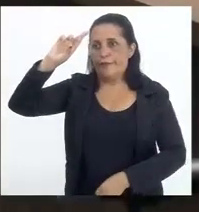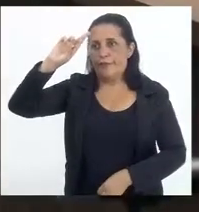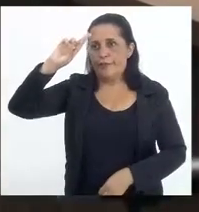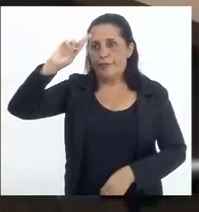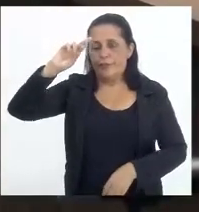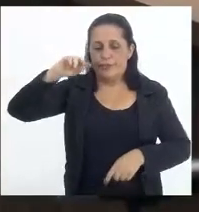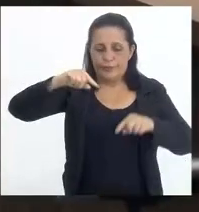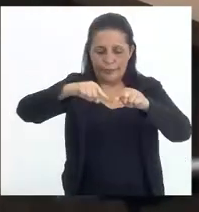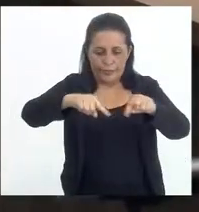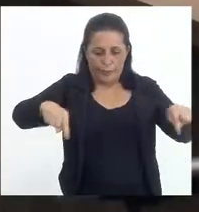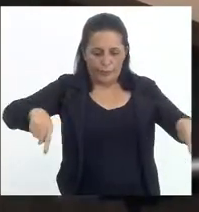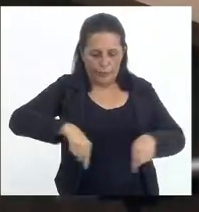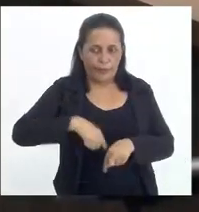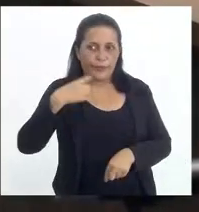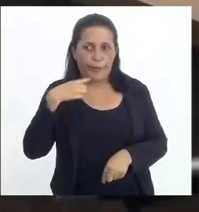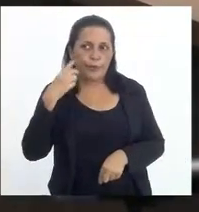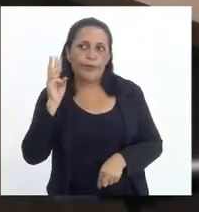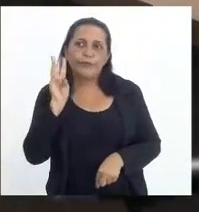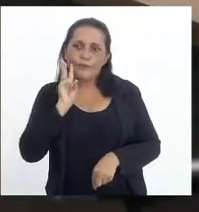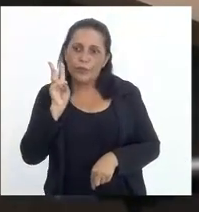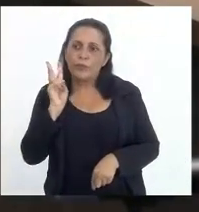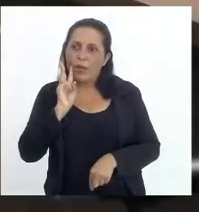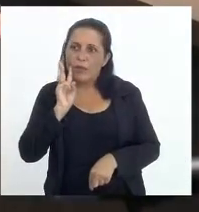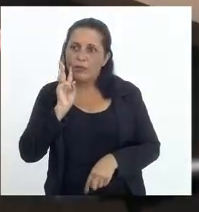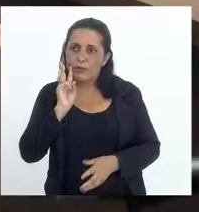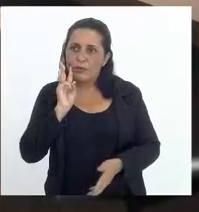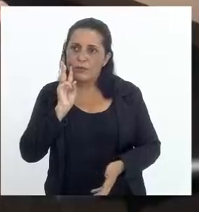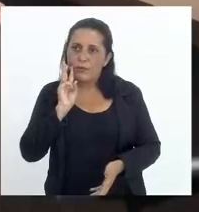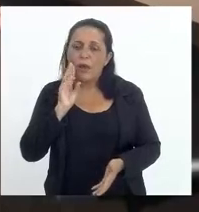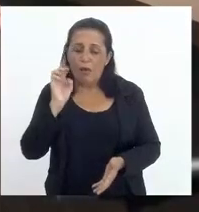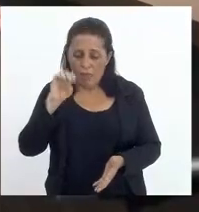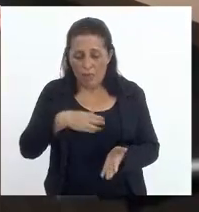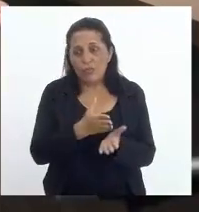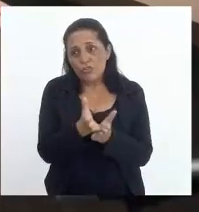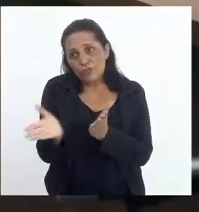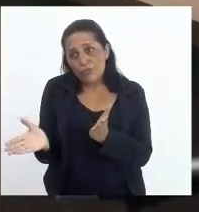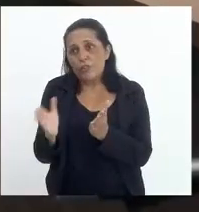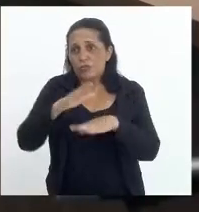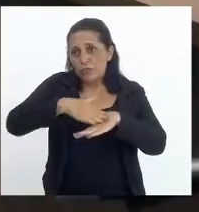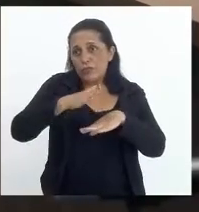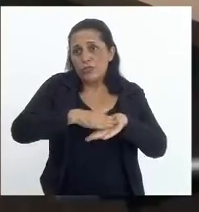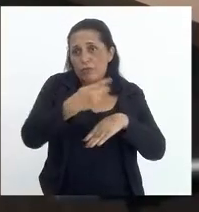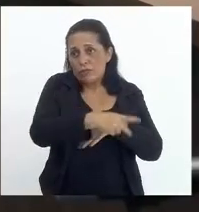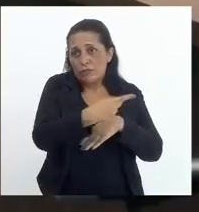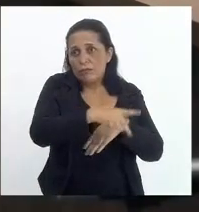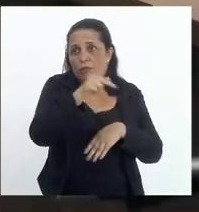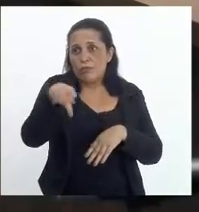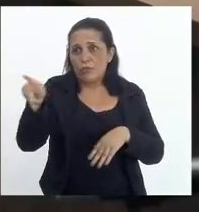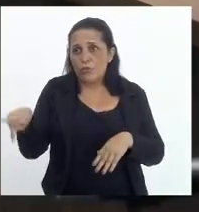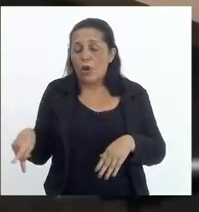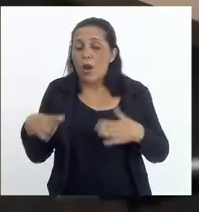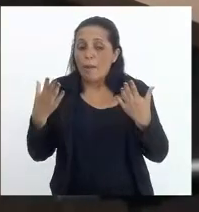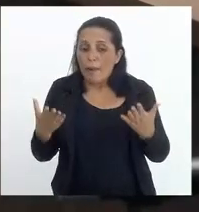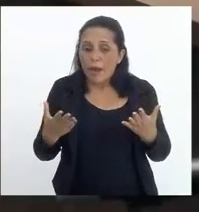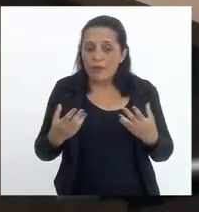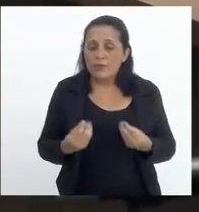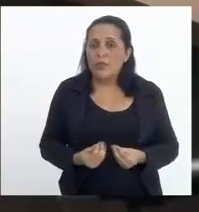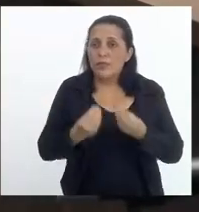de gabinete do deputado Valdeque, é desvio de função. Mas se ele está cedido